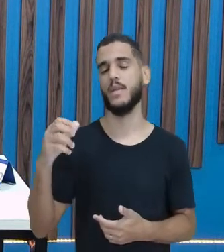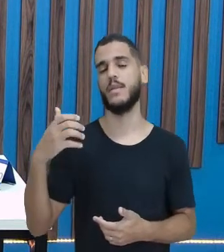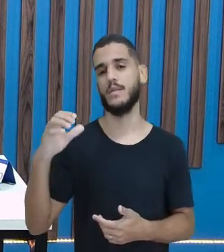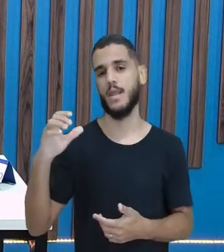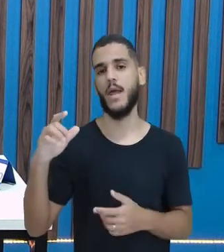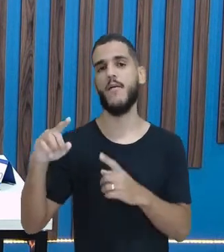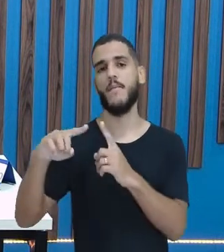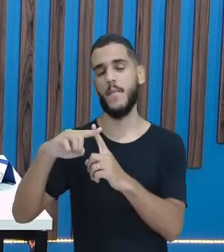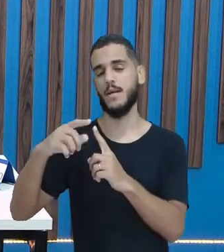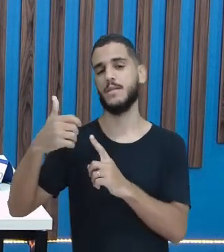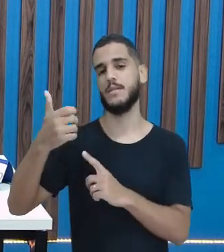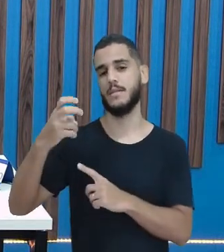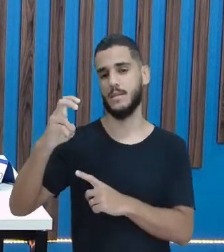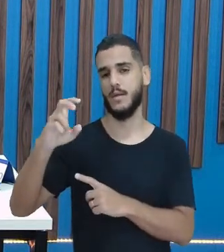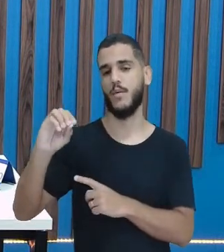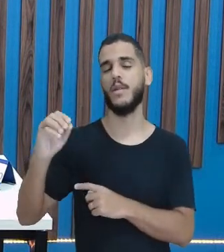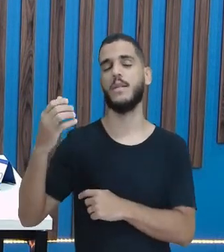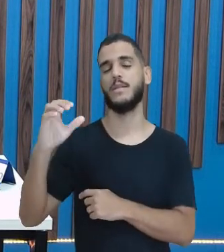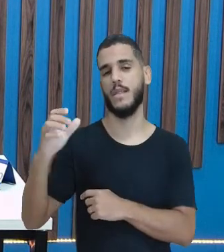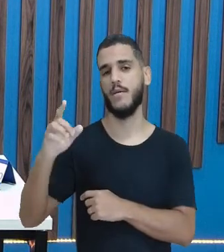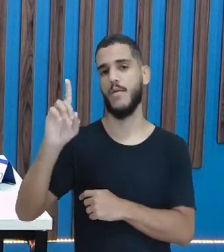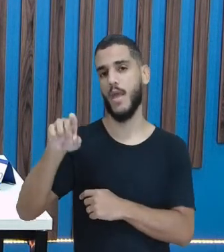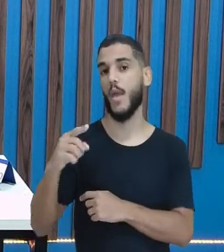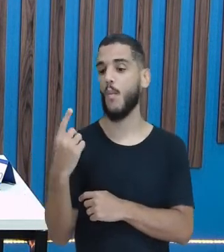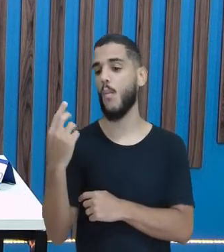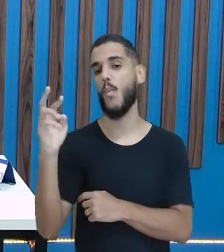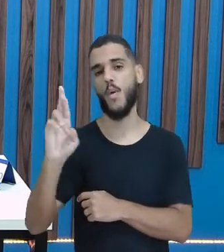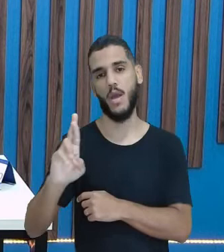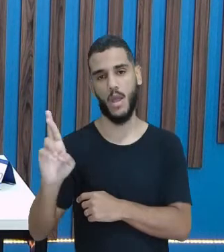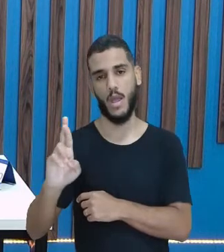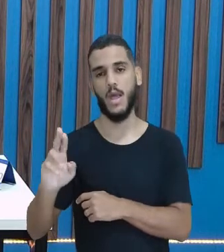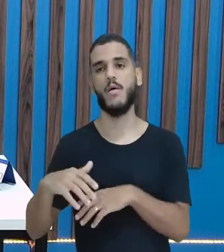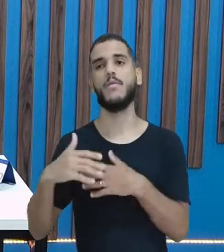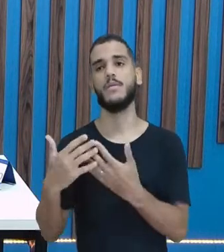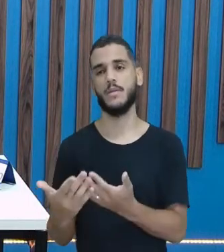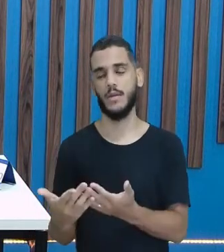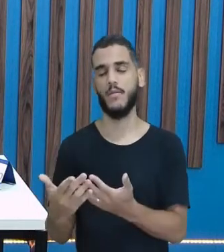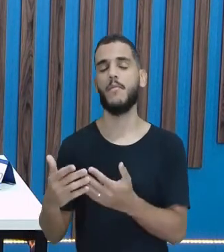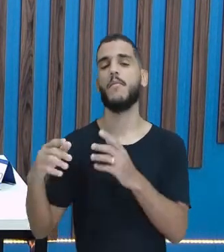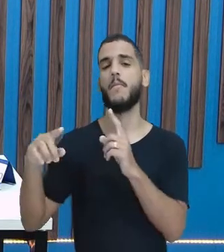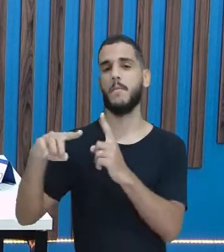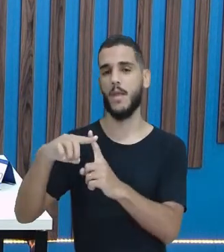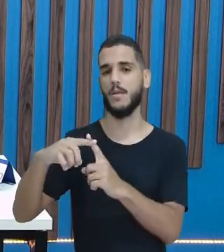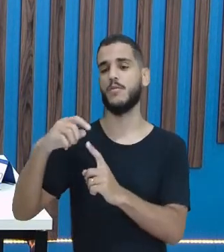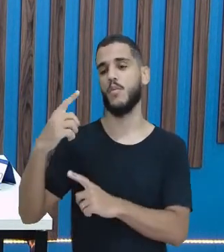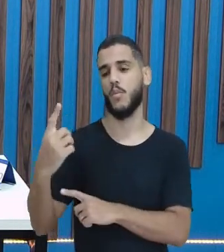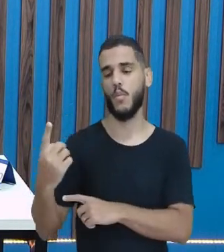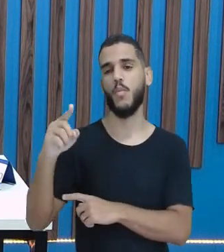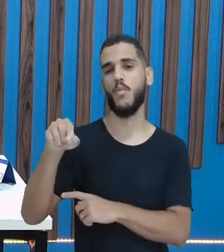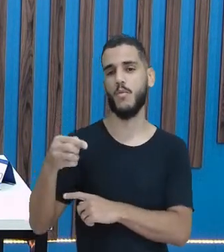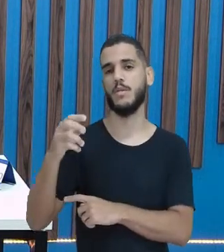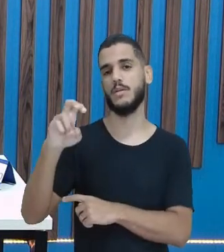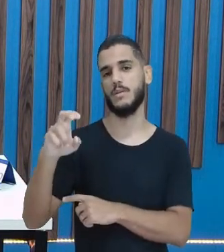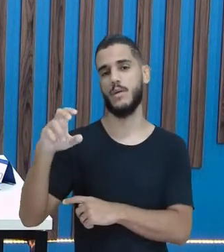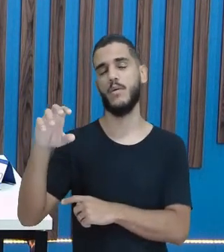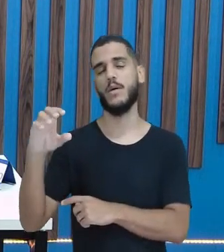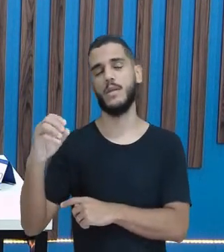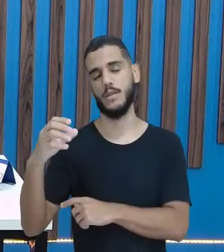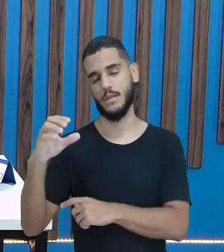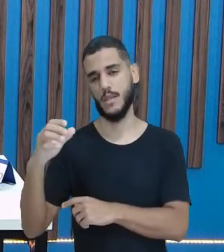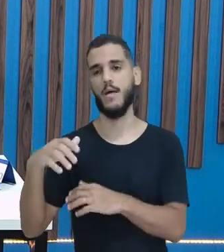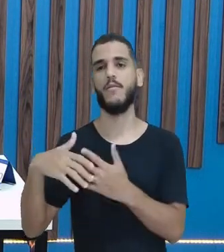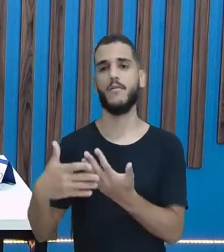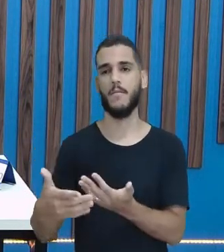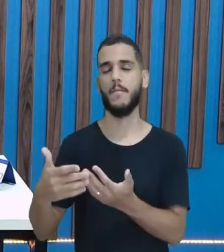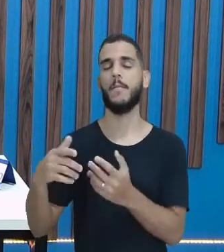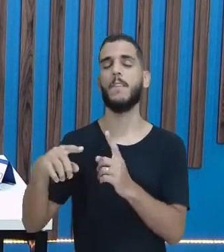R$ 1. R$ 1 mais 50 centavos, R$ 1,50. Mais 30 centavos